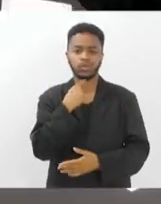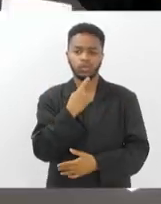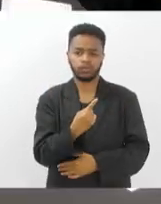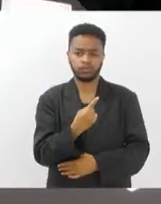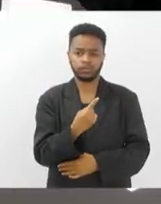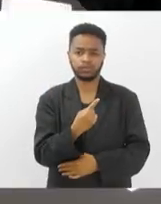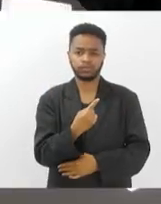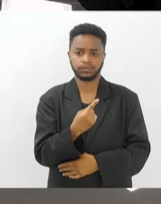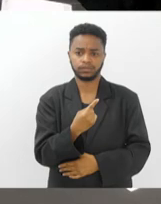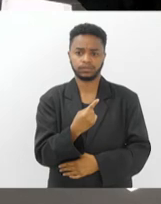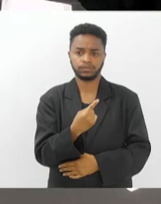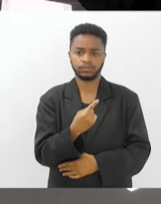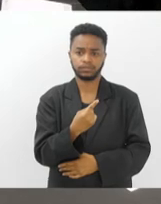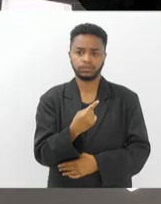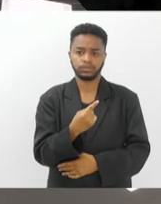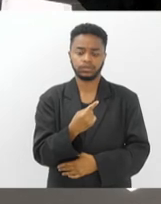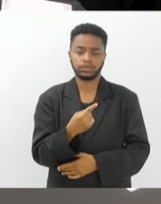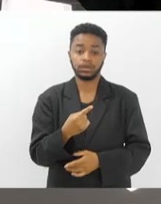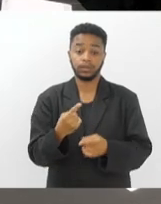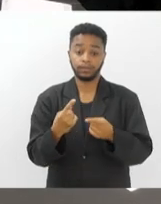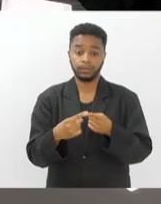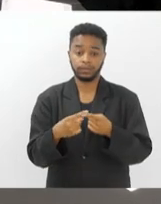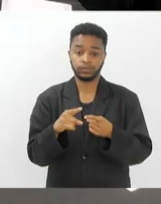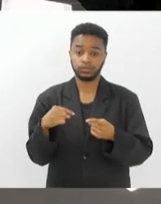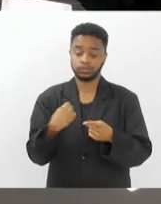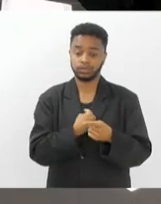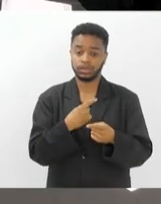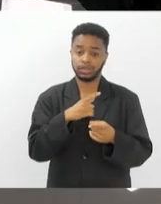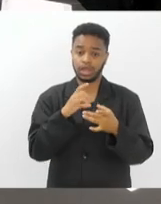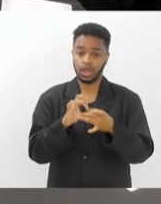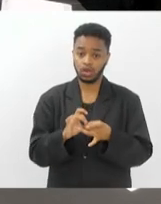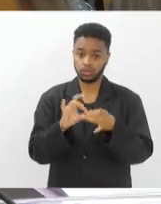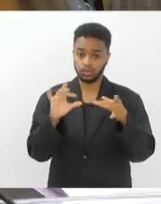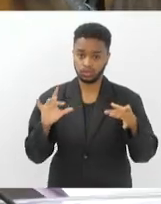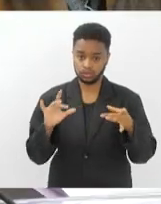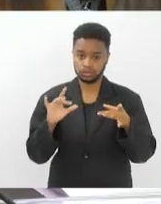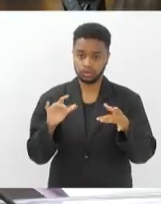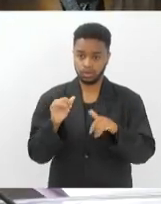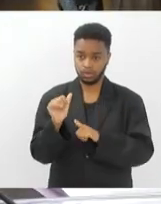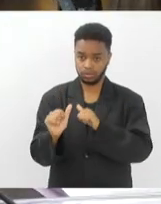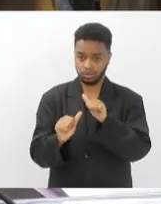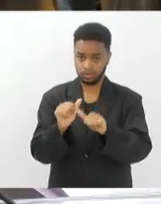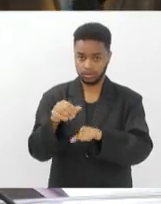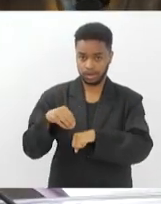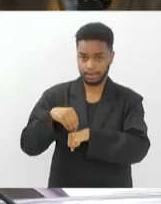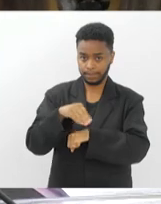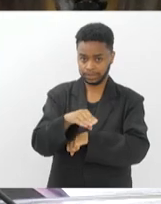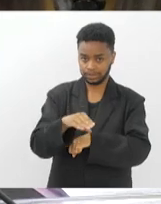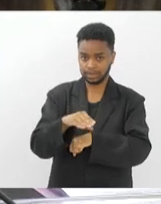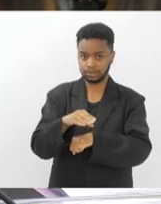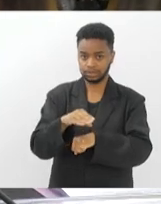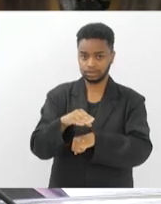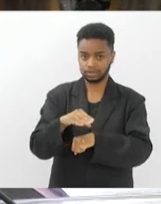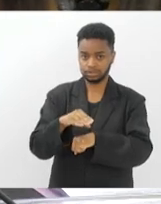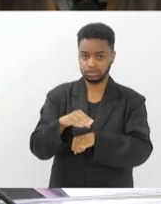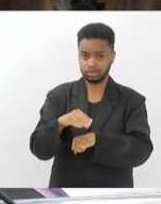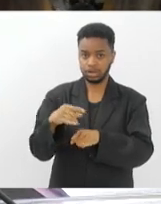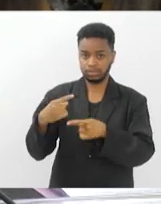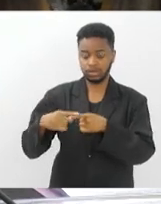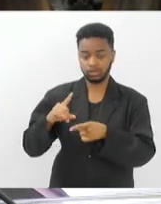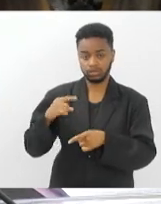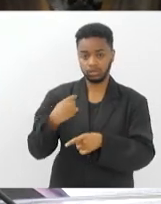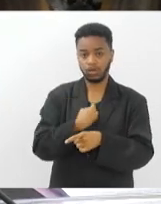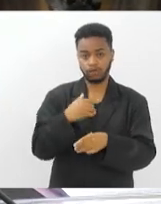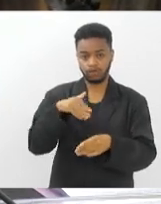Assim, na medida em que nós temos autorização para alterar a mensagem que foi enviada, porque foi votada em assembleia, não